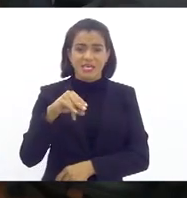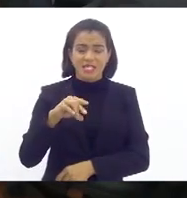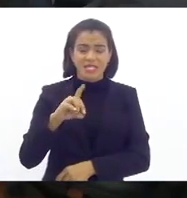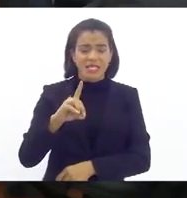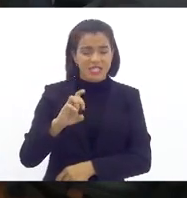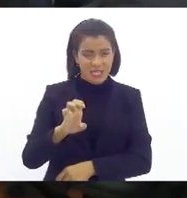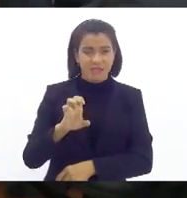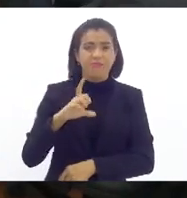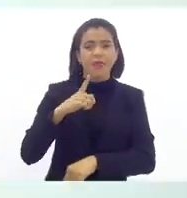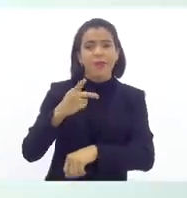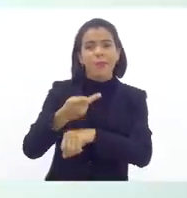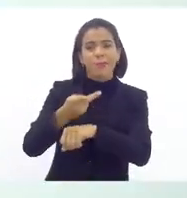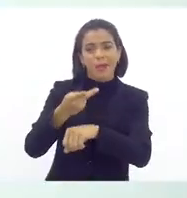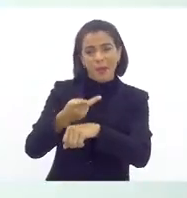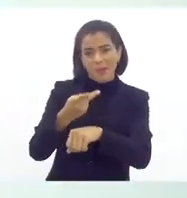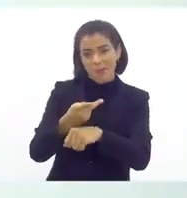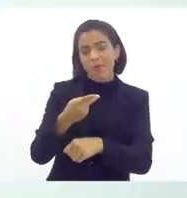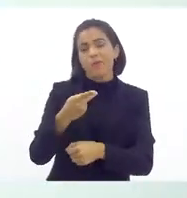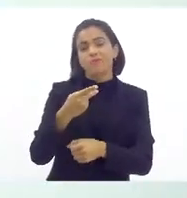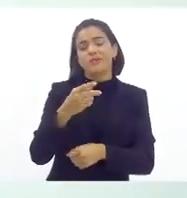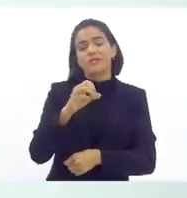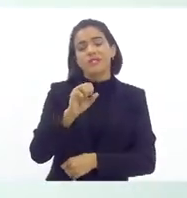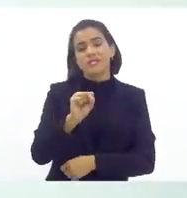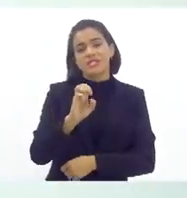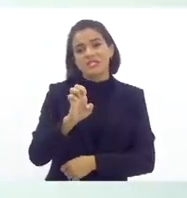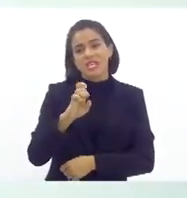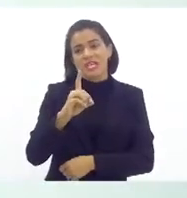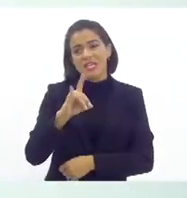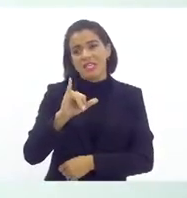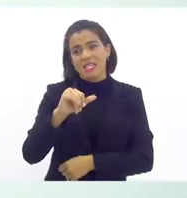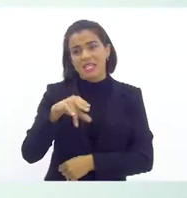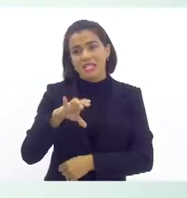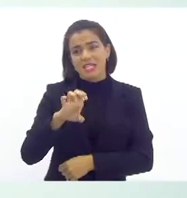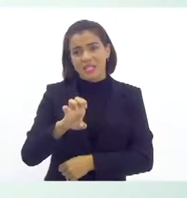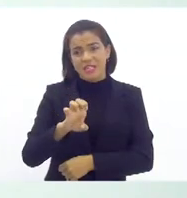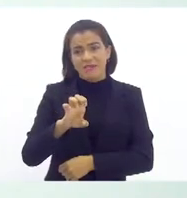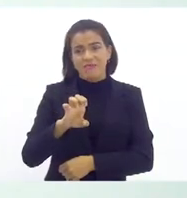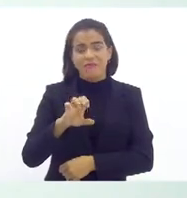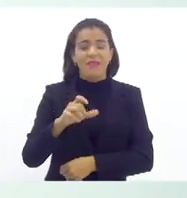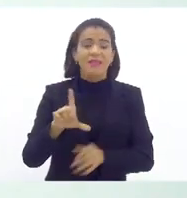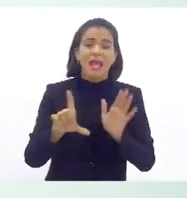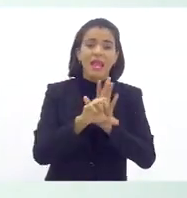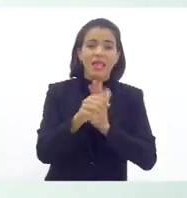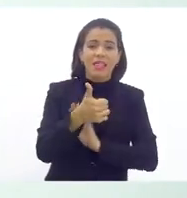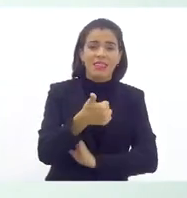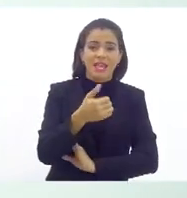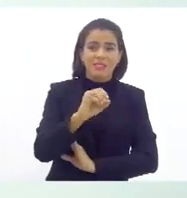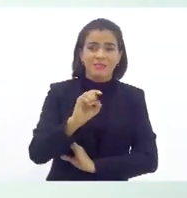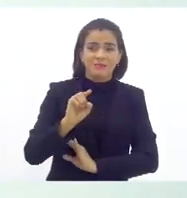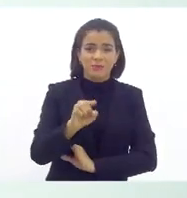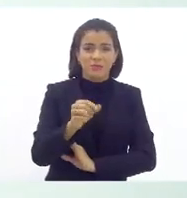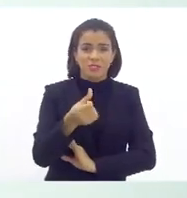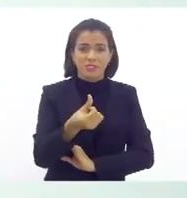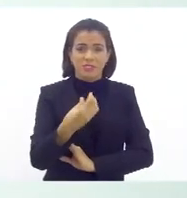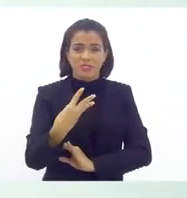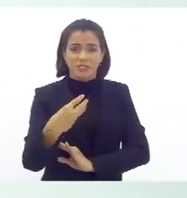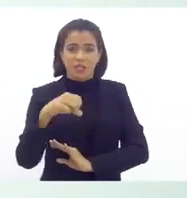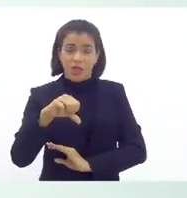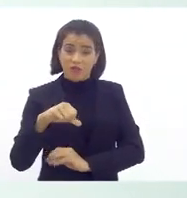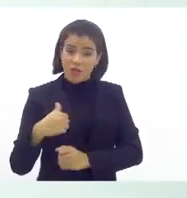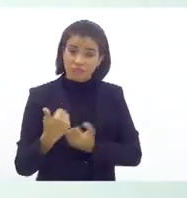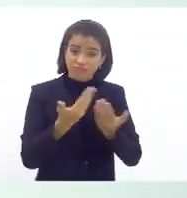o Prêmio CEDINE de Responsabilidade da Lei 10.639, onde nós premiamos as escolas